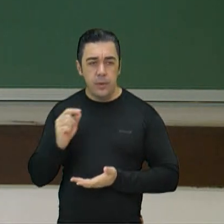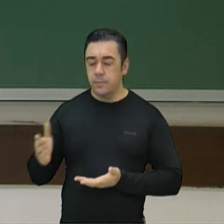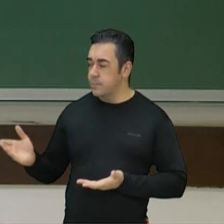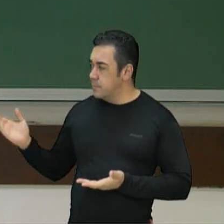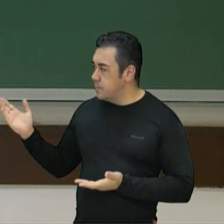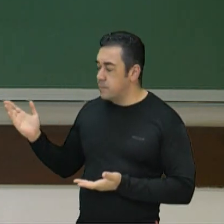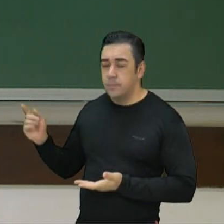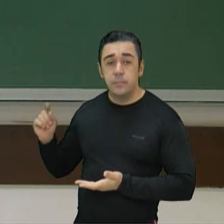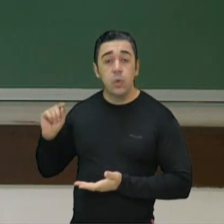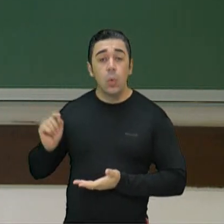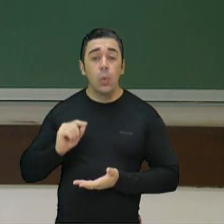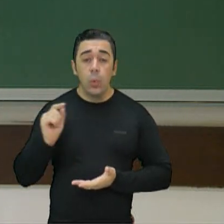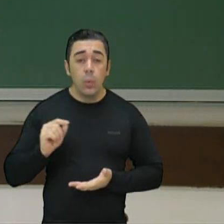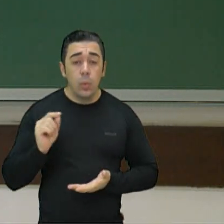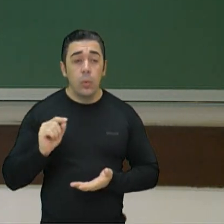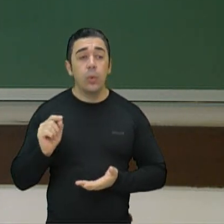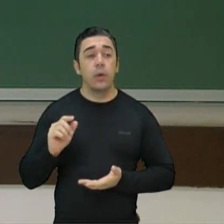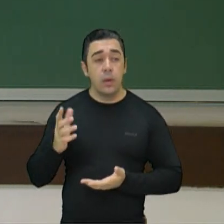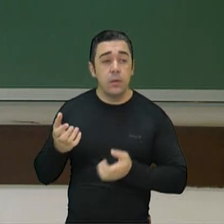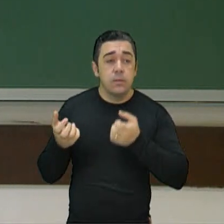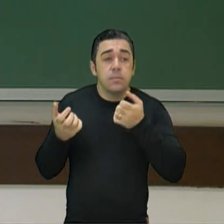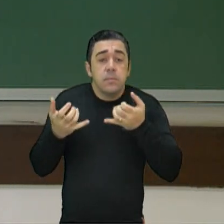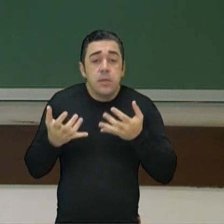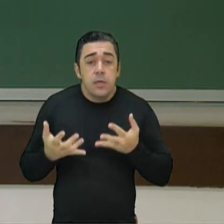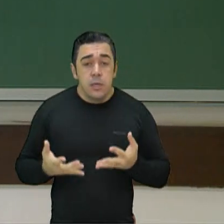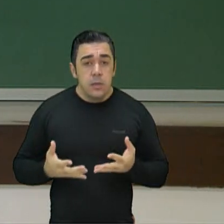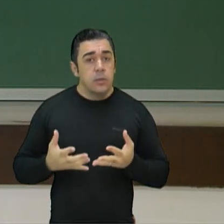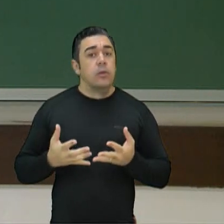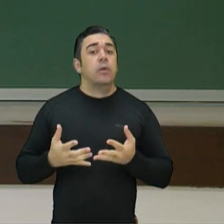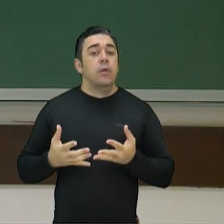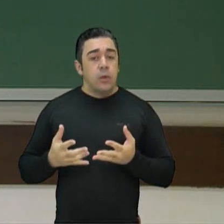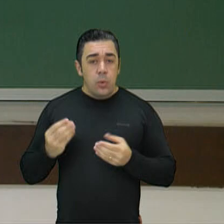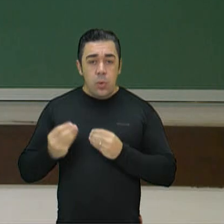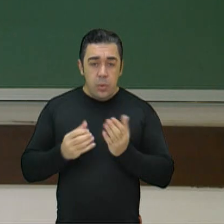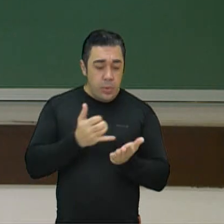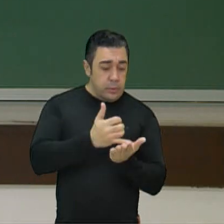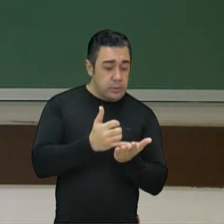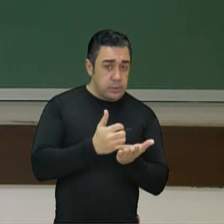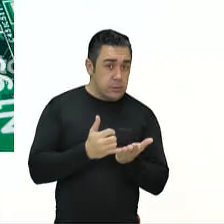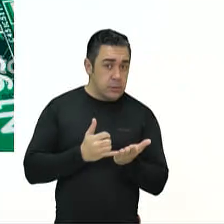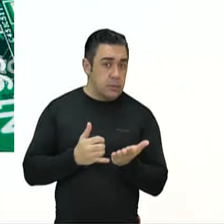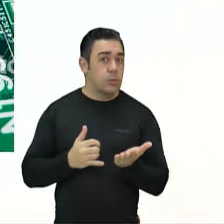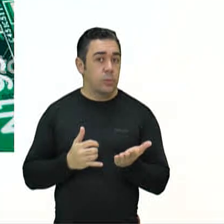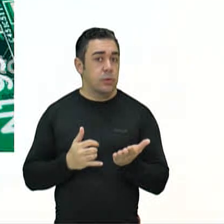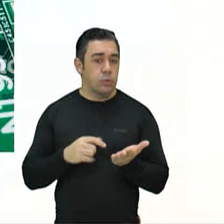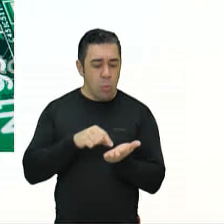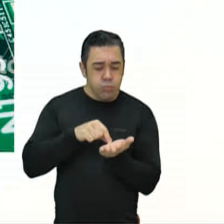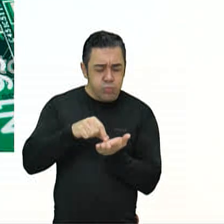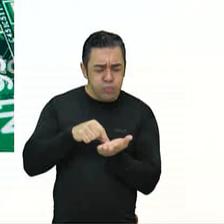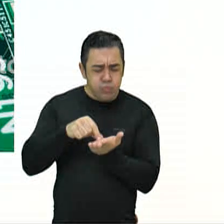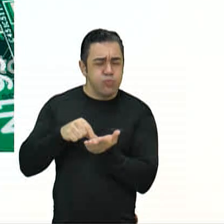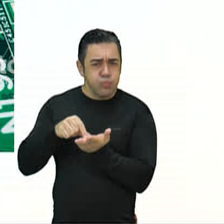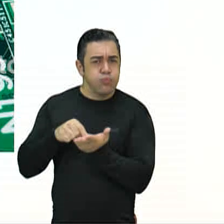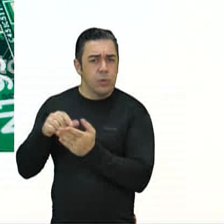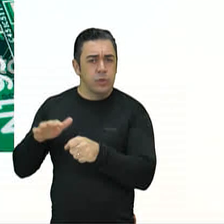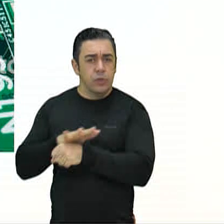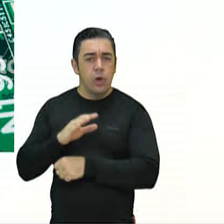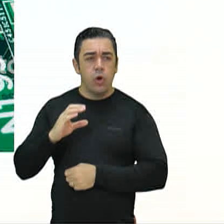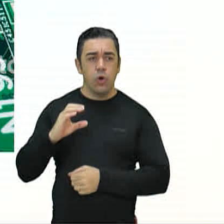para comentar aqui os circuitos mais complexos. Nos circuitos mais